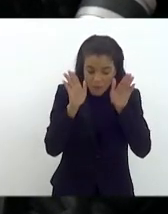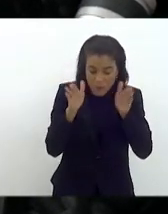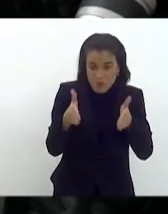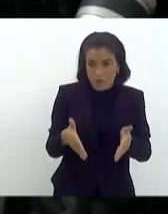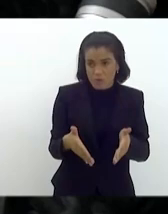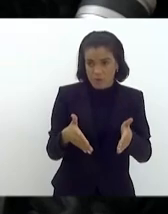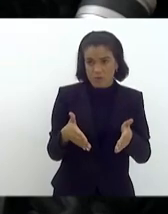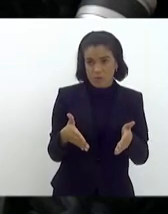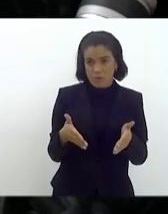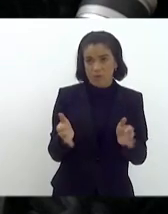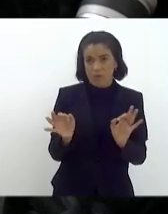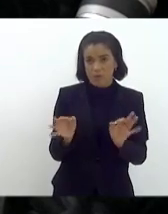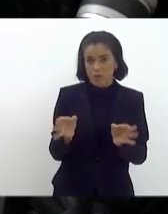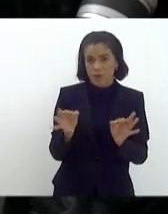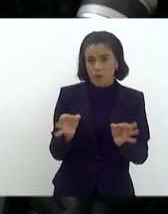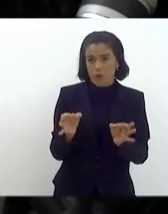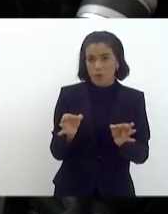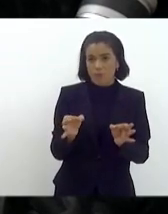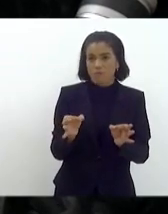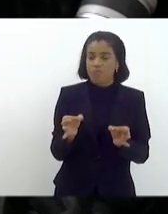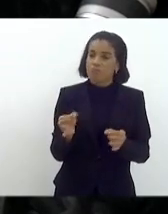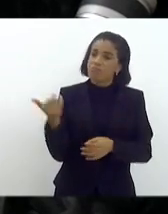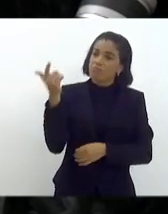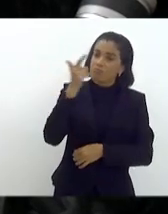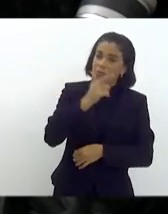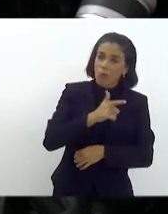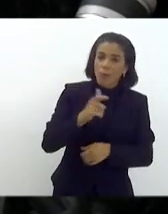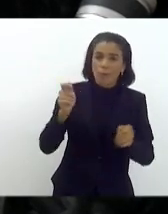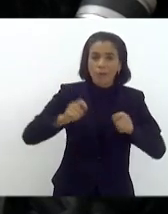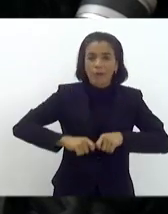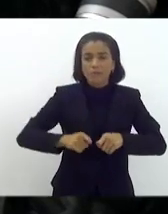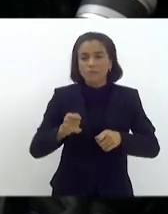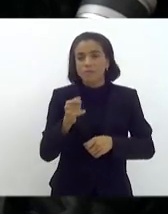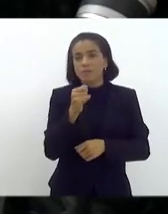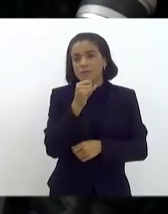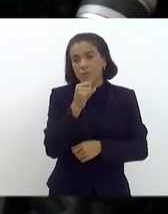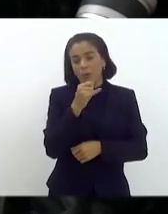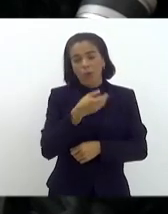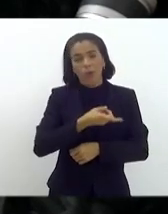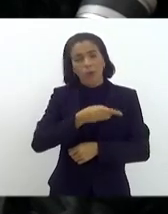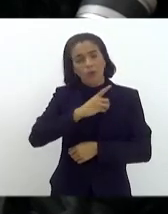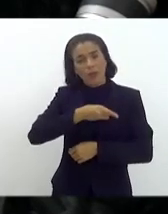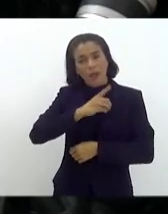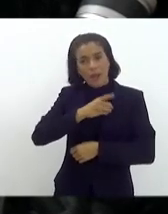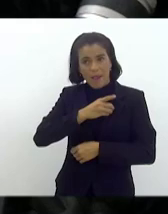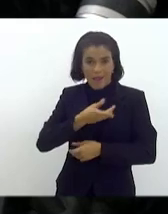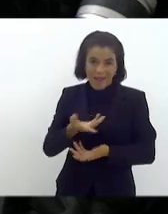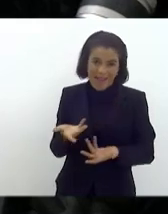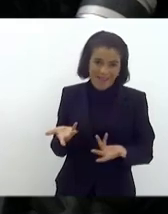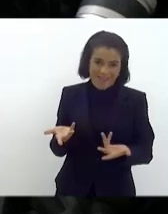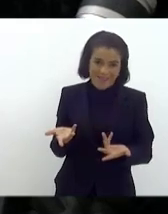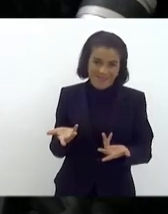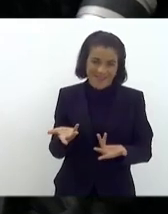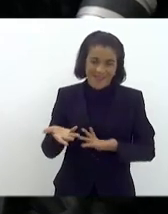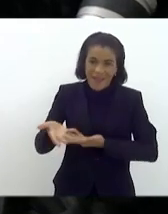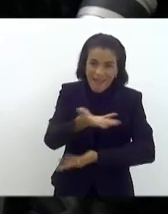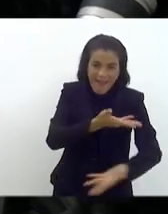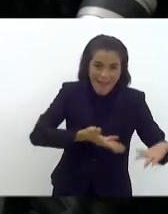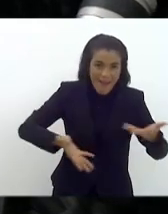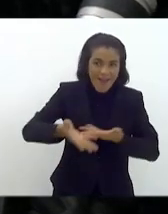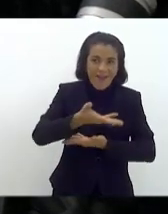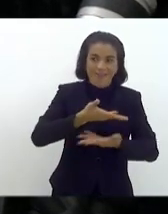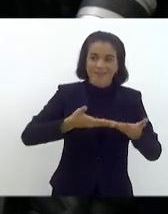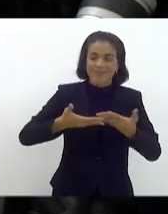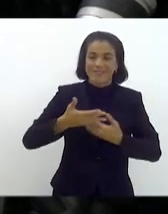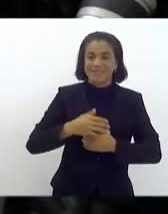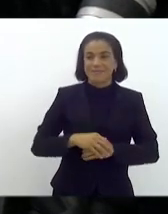eles para que eles possam ser delegado hábito Leite né na convivência com esse